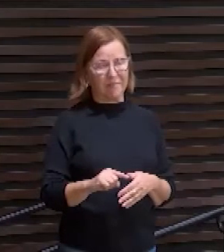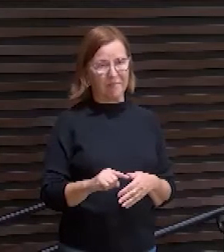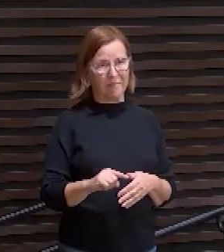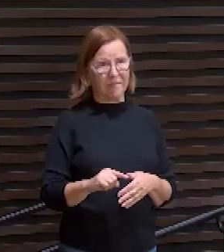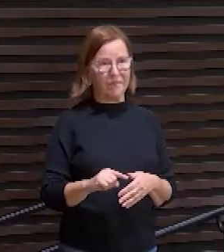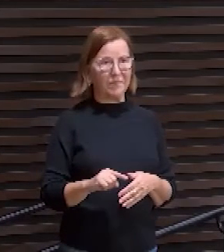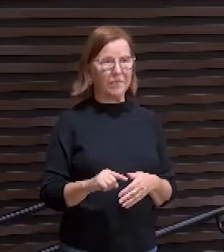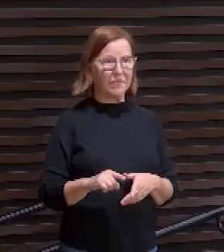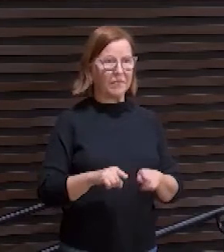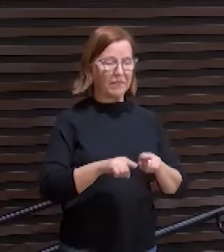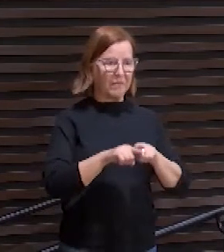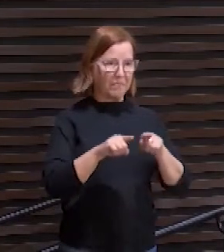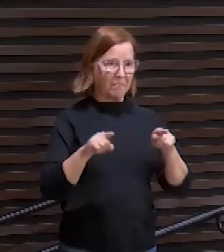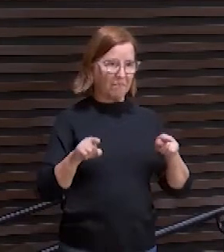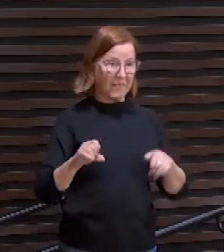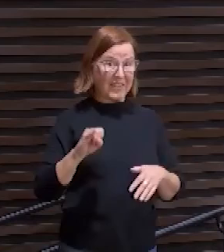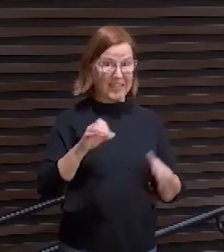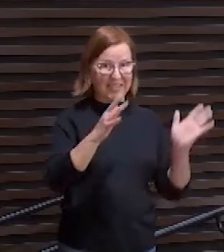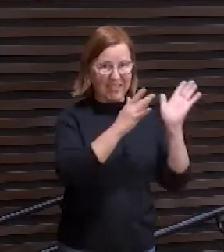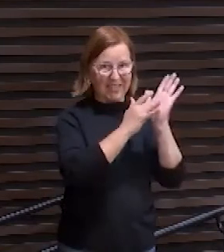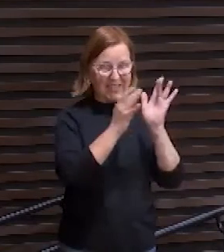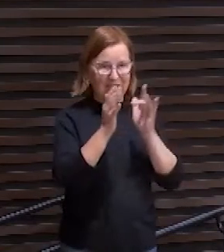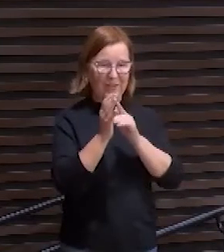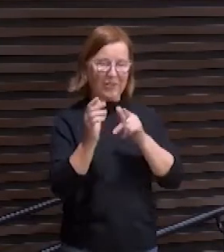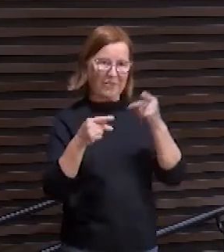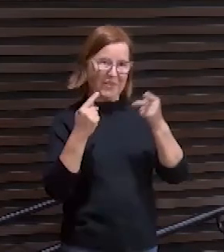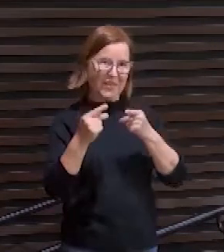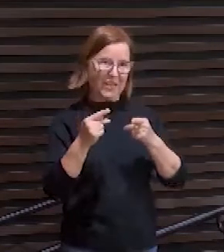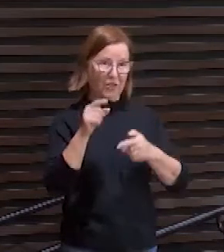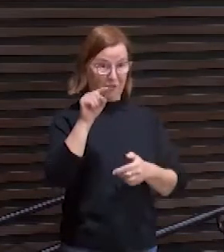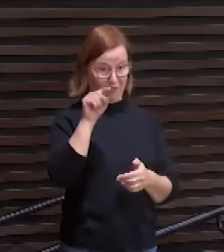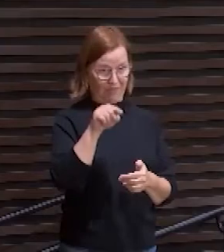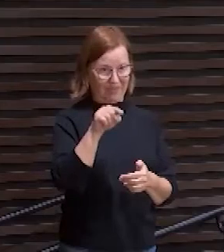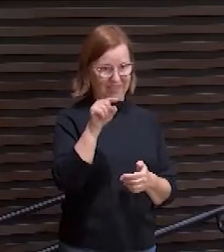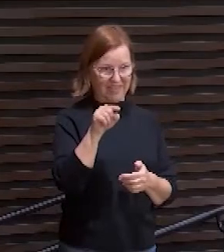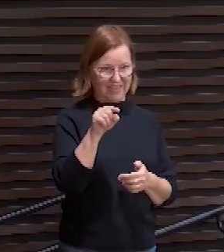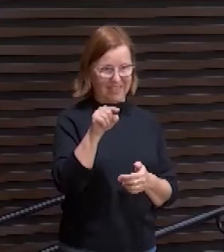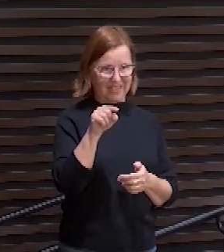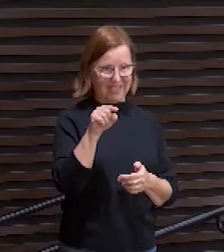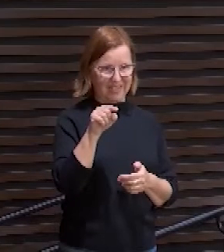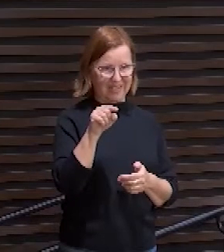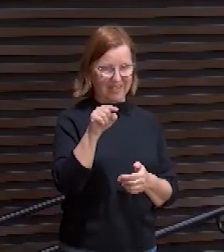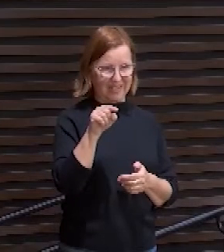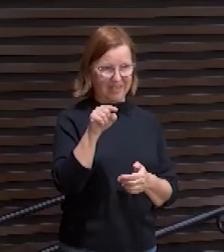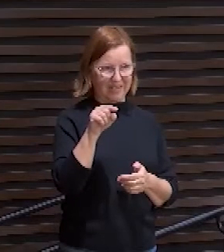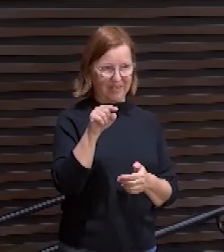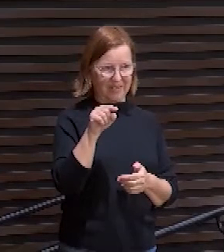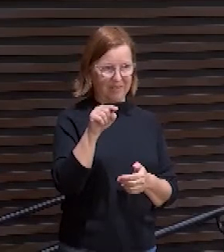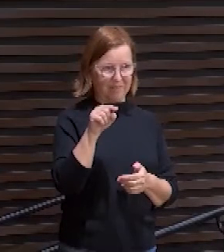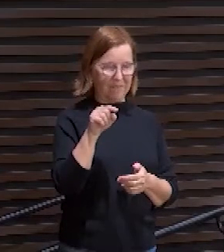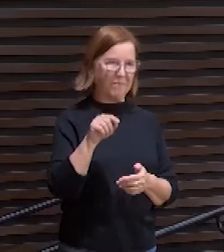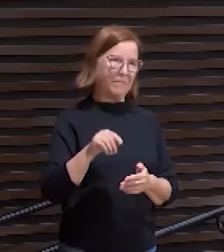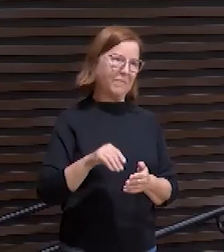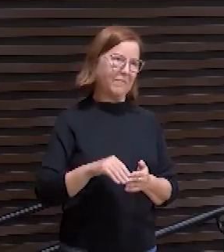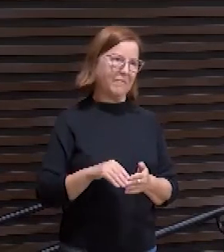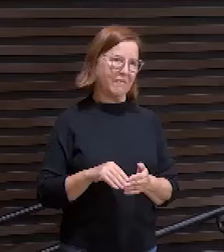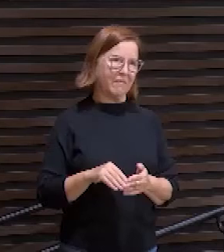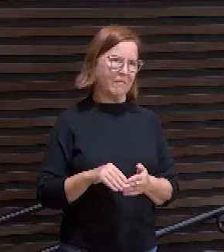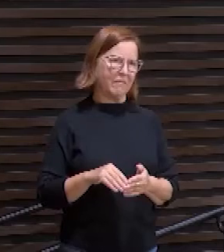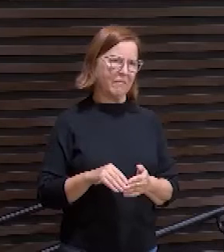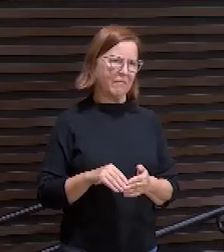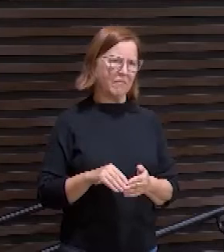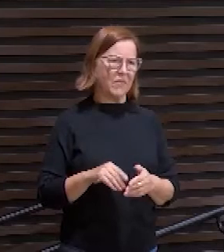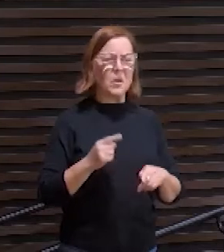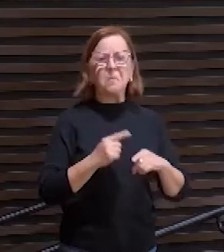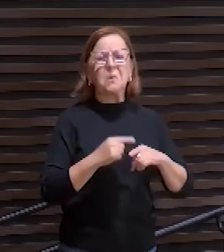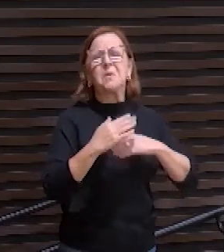mas se Jesus estivesse falando de você, Por que me chamas bom? Ninguém